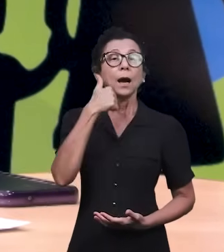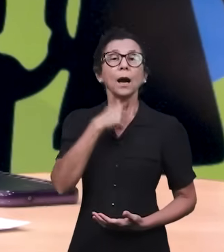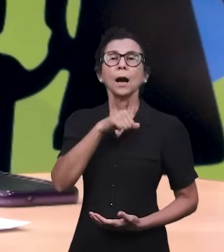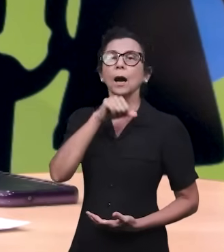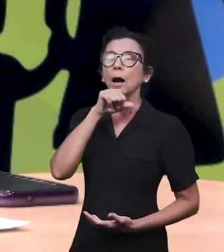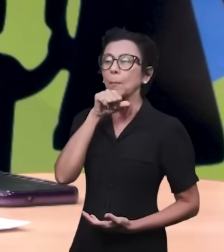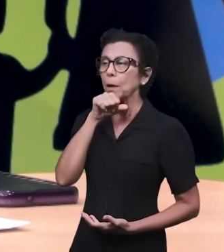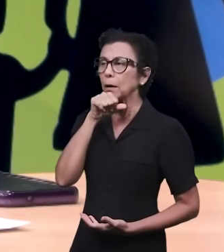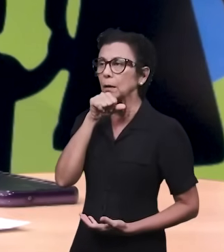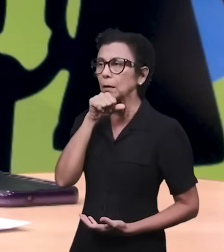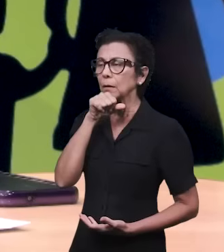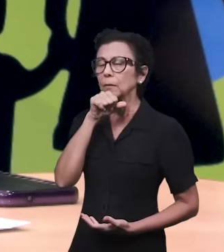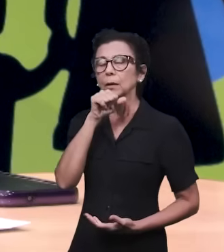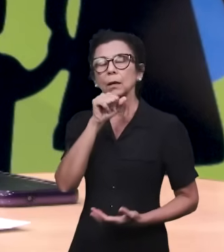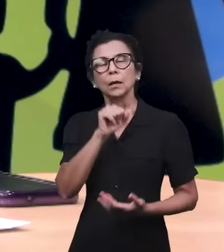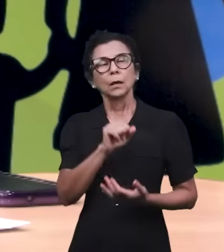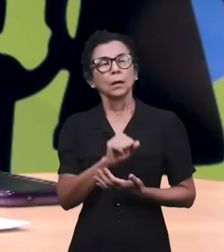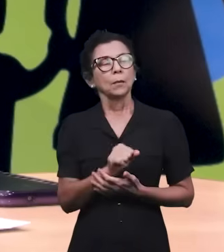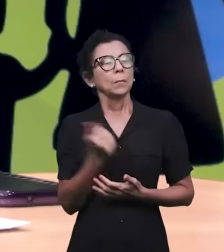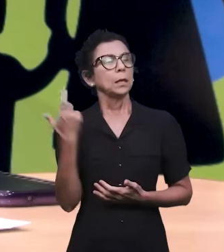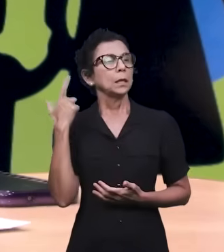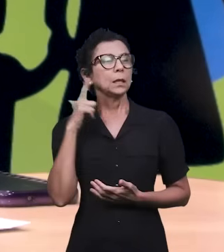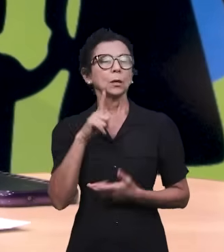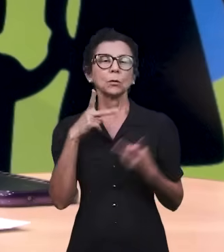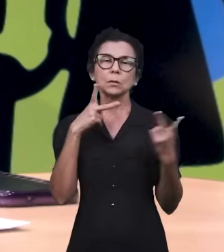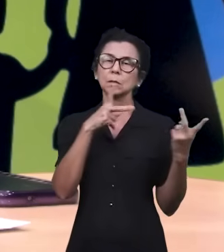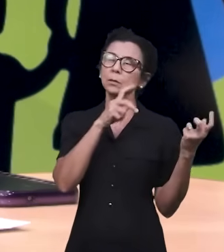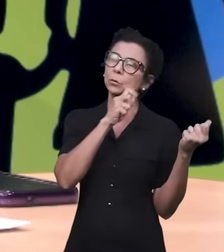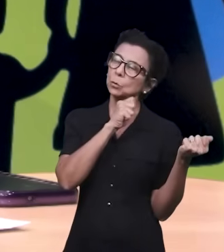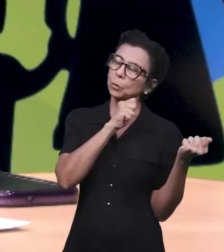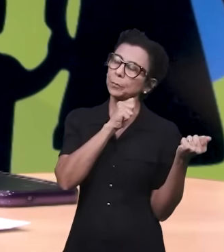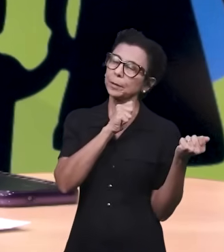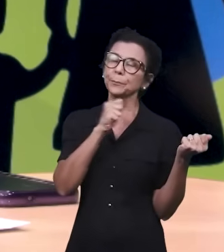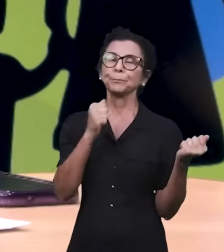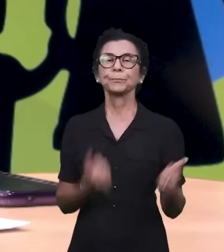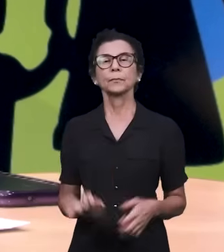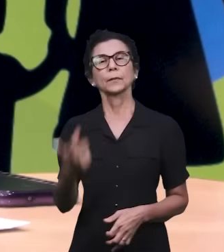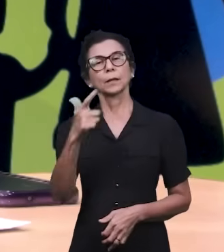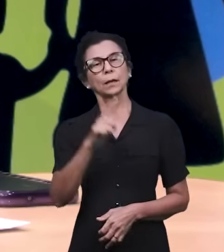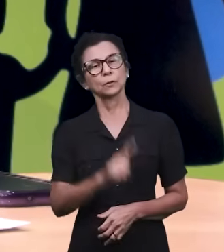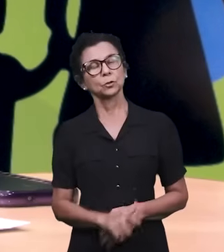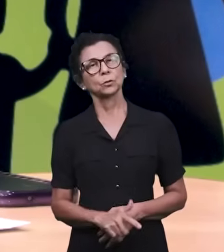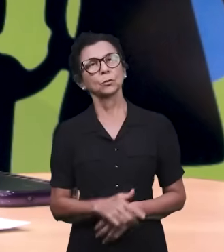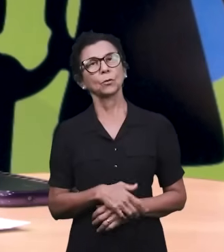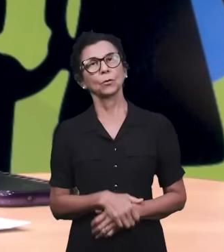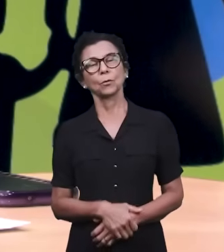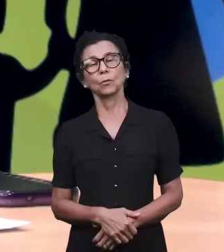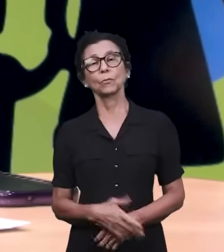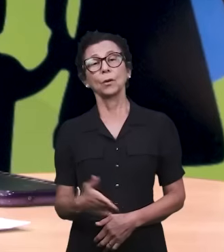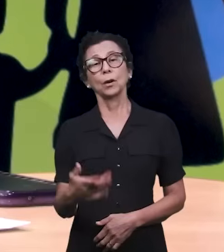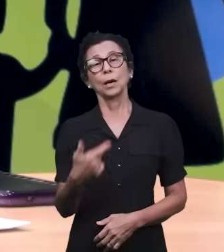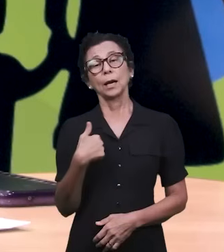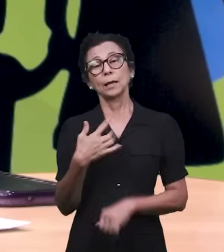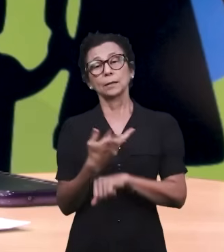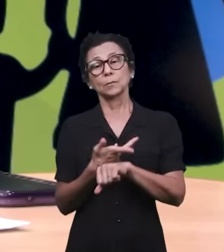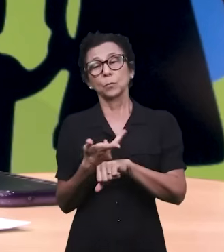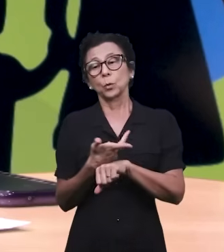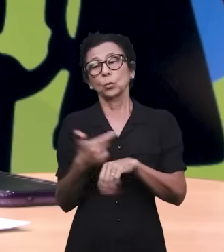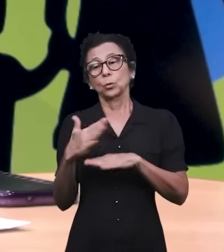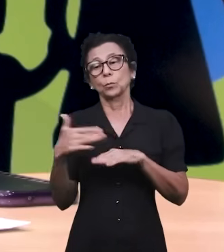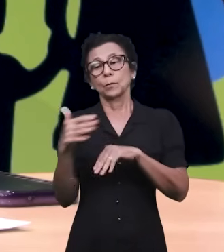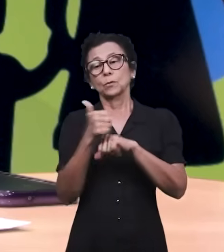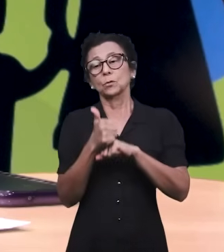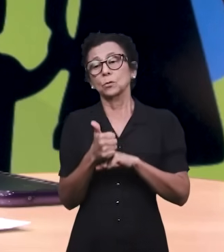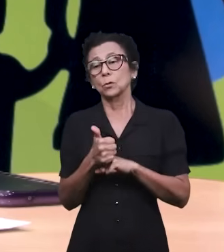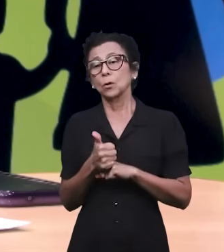ou procura uma neuropsicóloga, ou vai no nosso consultório de neuropsicopedagoga e fala assim: meu filho tem insônia, meu filho não está conseguindo